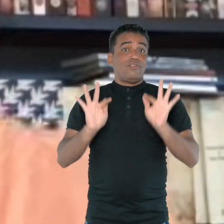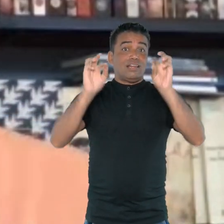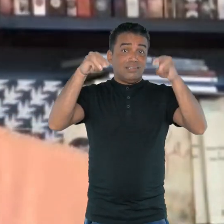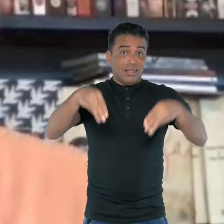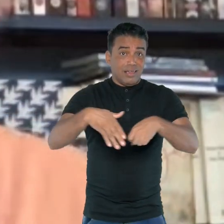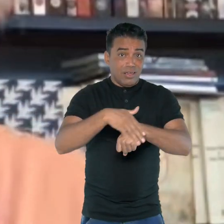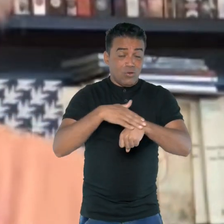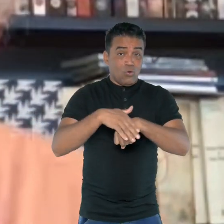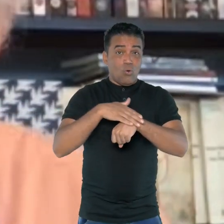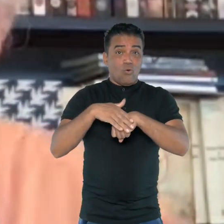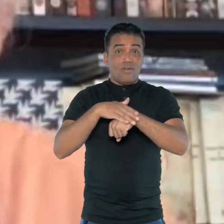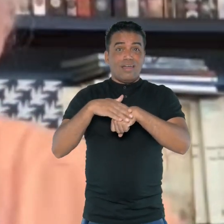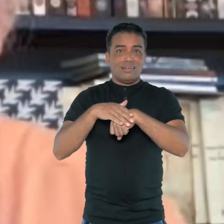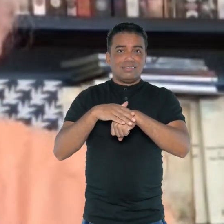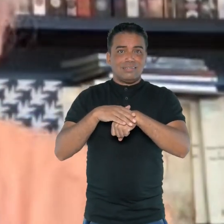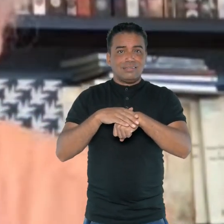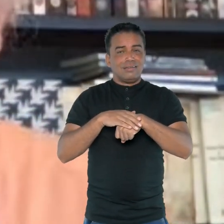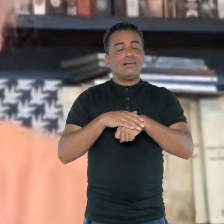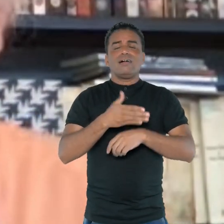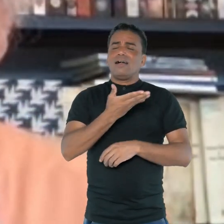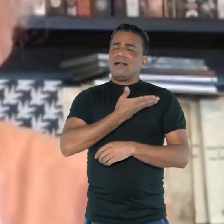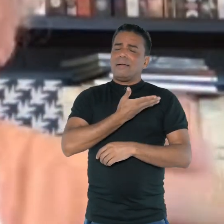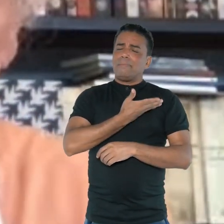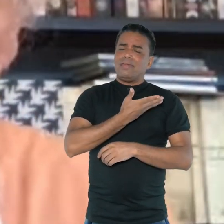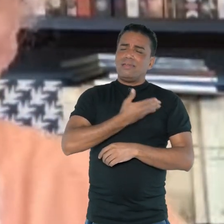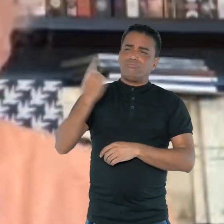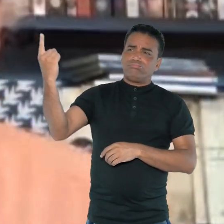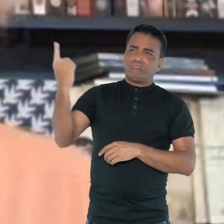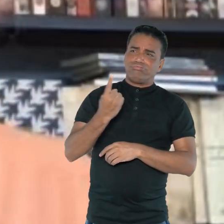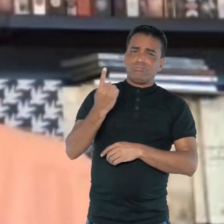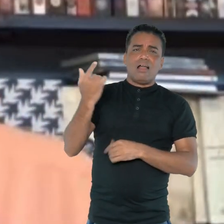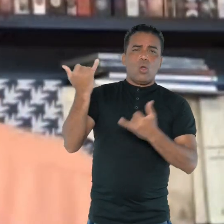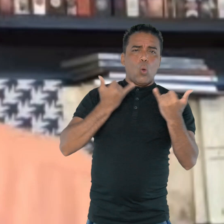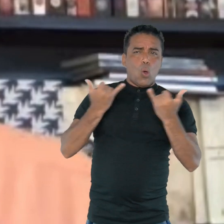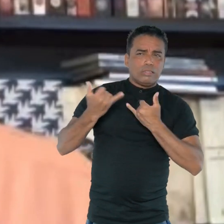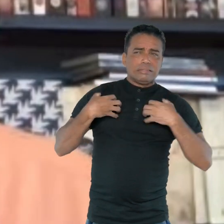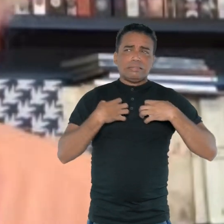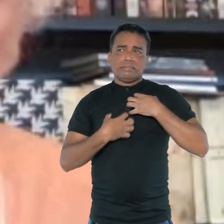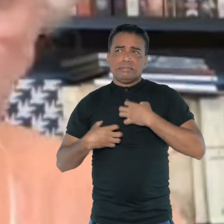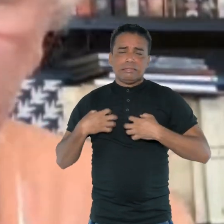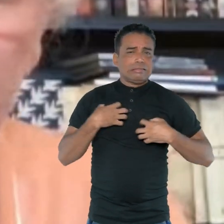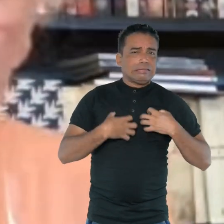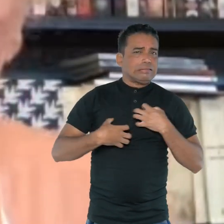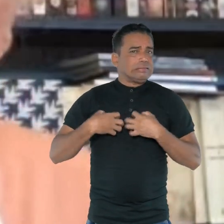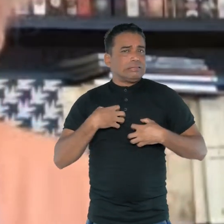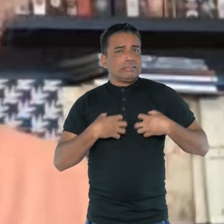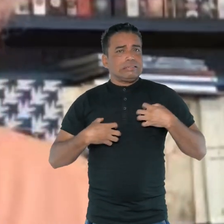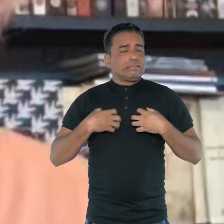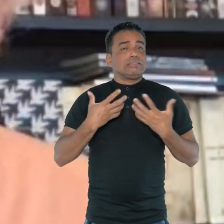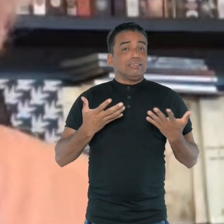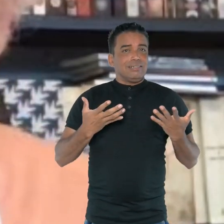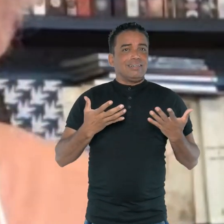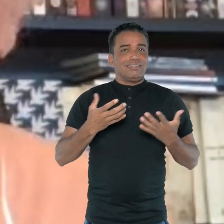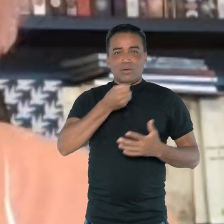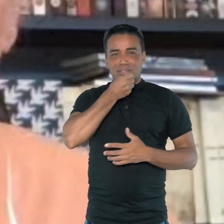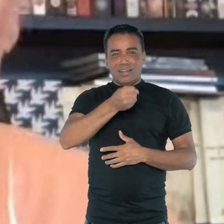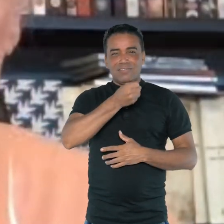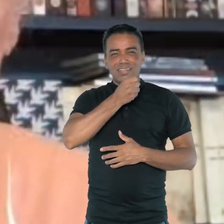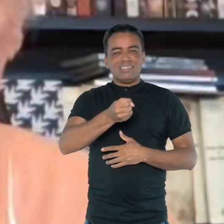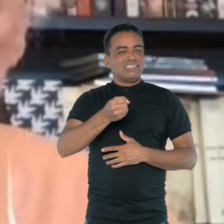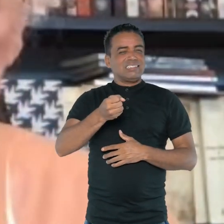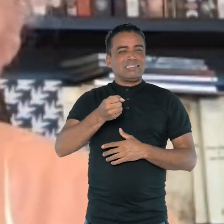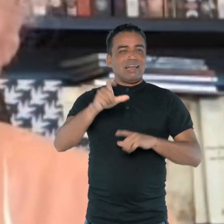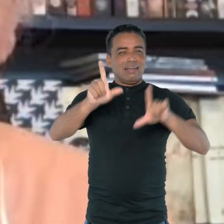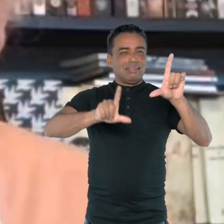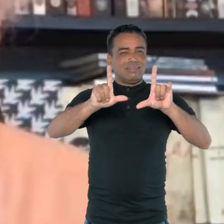Aliás, Dalton Trevisan dizia isso: o amigo está ali contando as suas aflições. Isso foi numa entrevista ao Luiz Vilela, lá